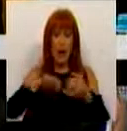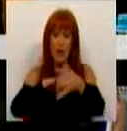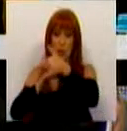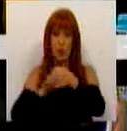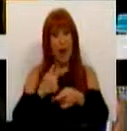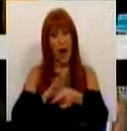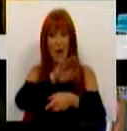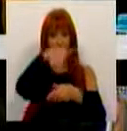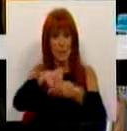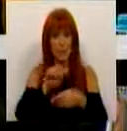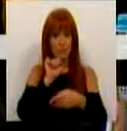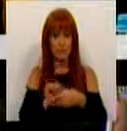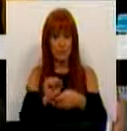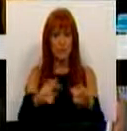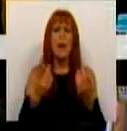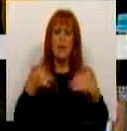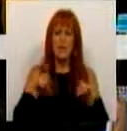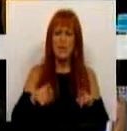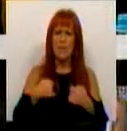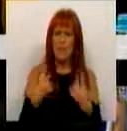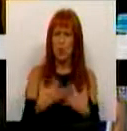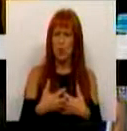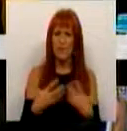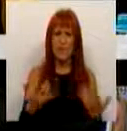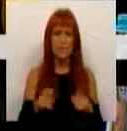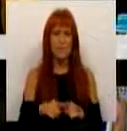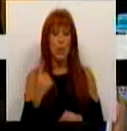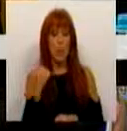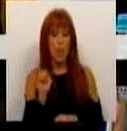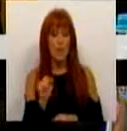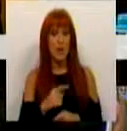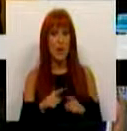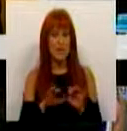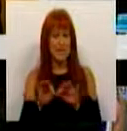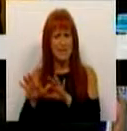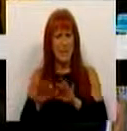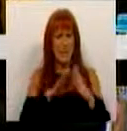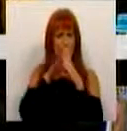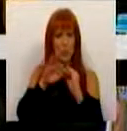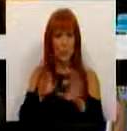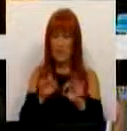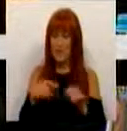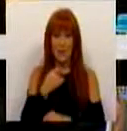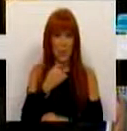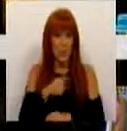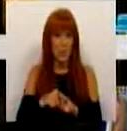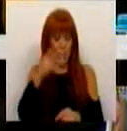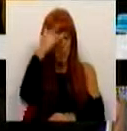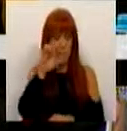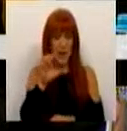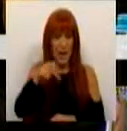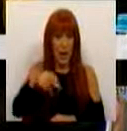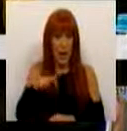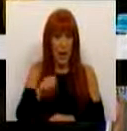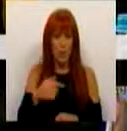eles pretendam pertencer. Mas sim, também temos dúvidas. Uma delas é a universalidade do modelo. Tal como sugere o parecer do